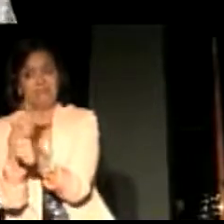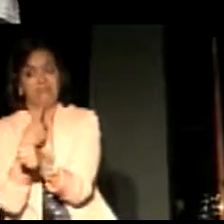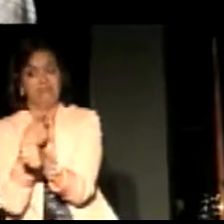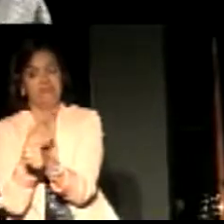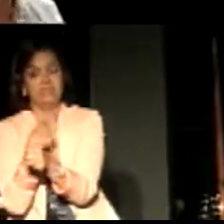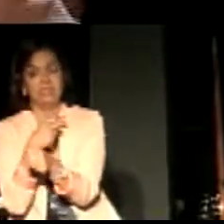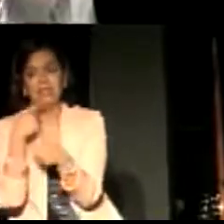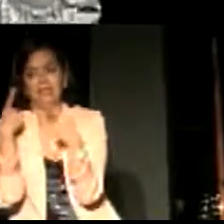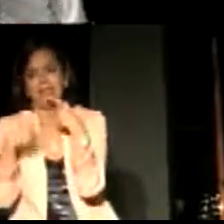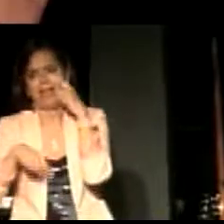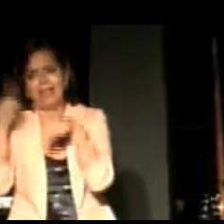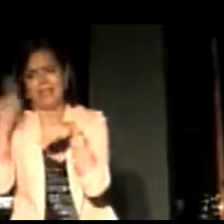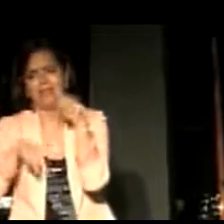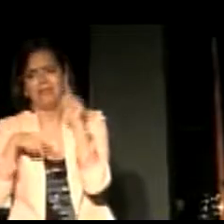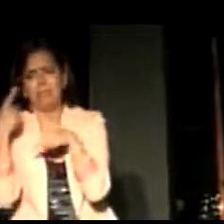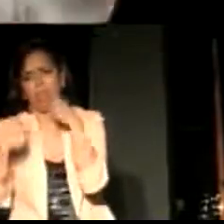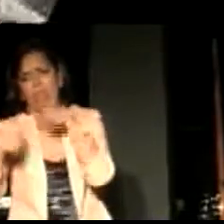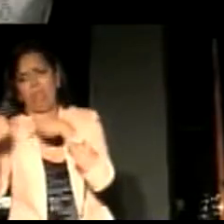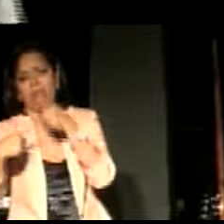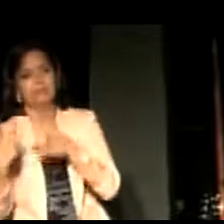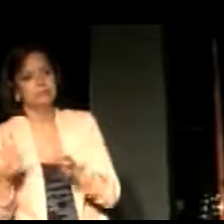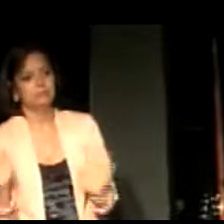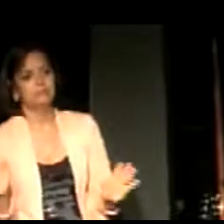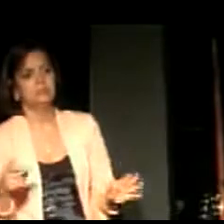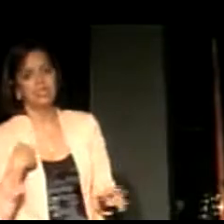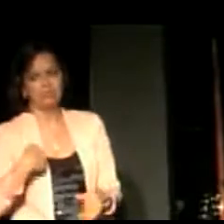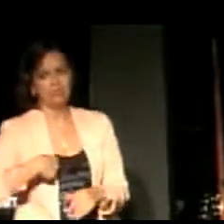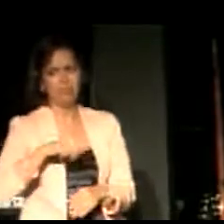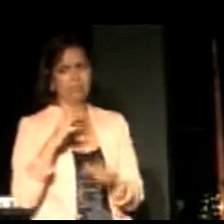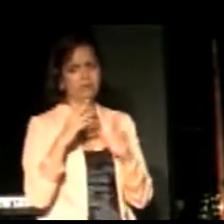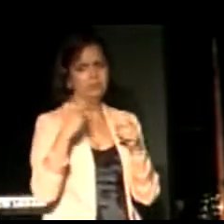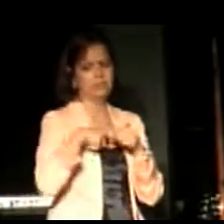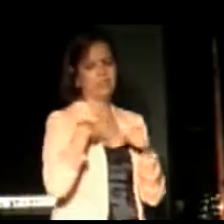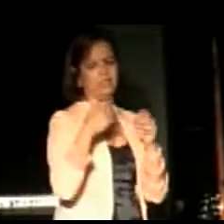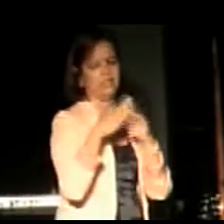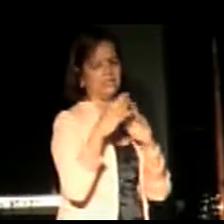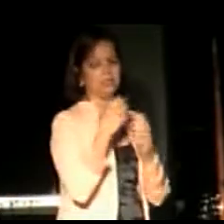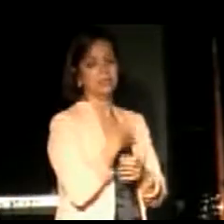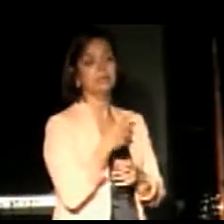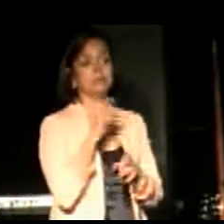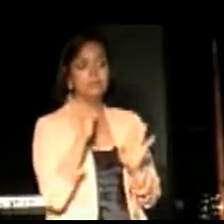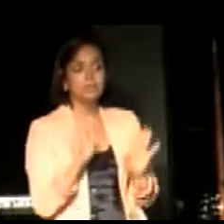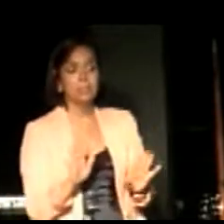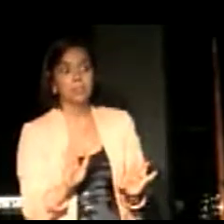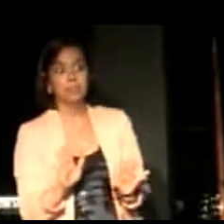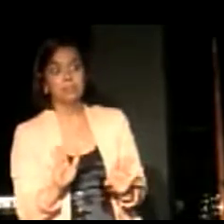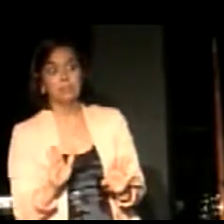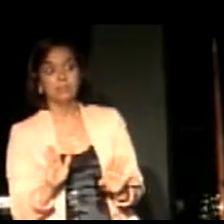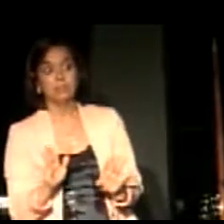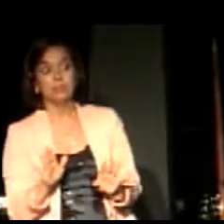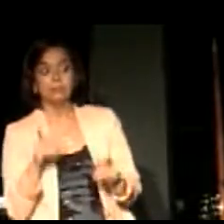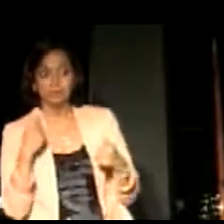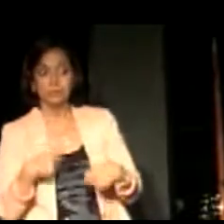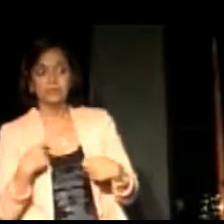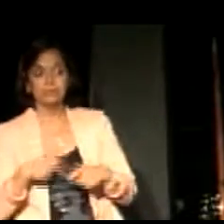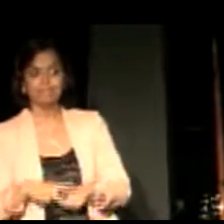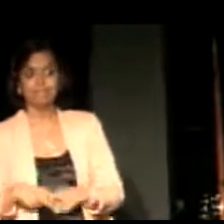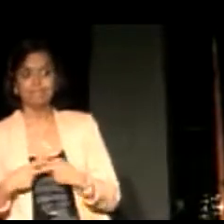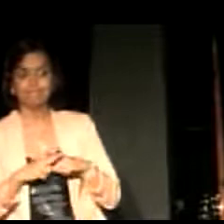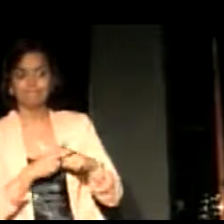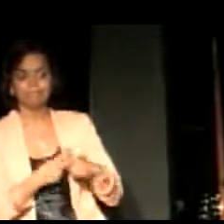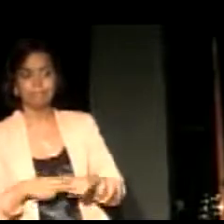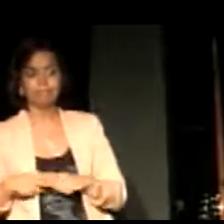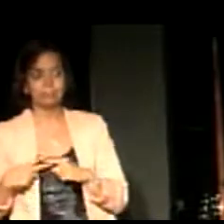desferindo palavrões e tudo mais. Eu não levo desaforo para casa. Mas a palavra é, disponha-se, mesmo que